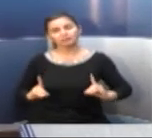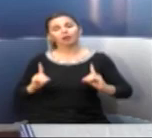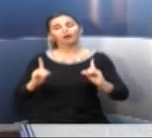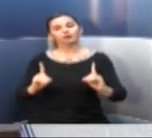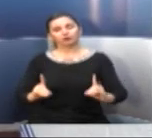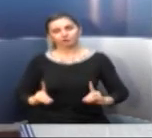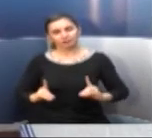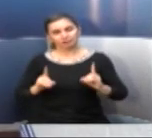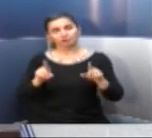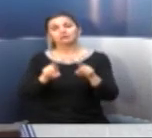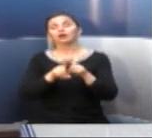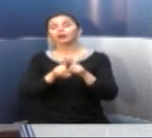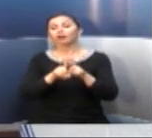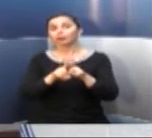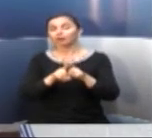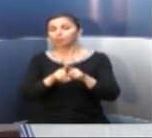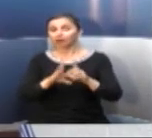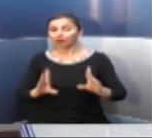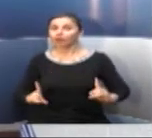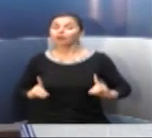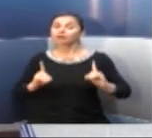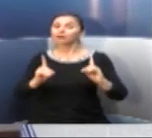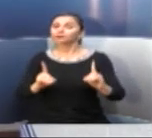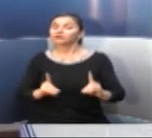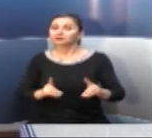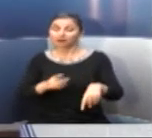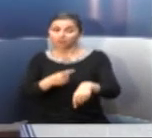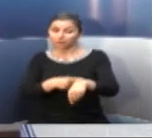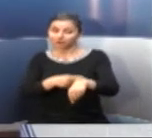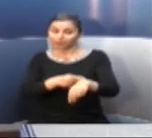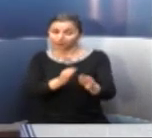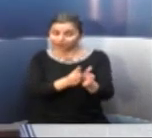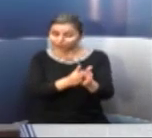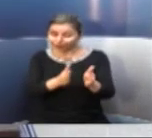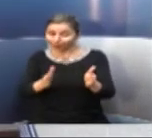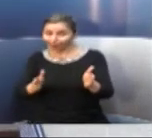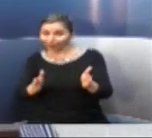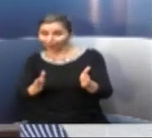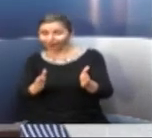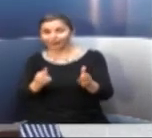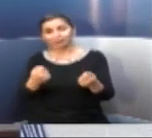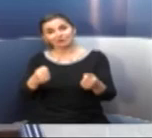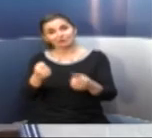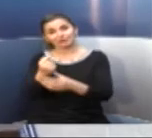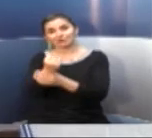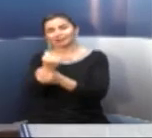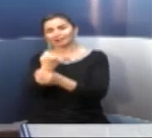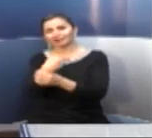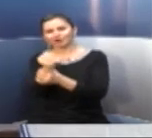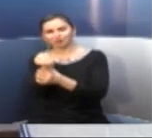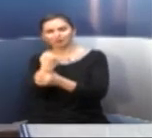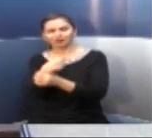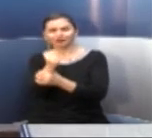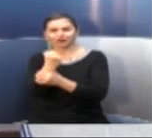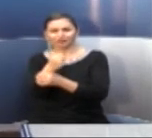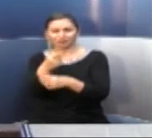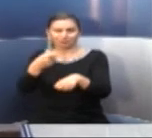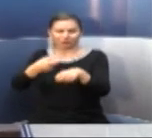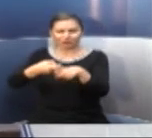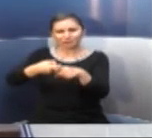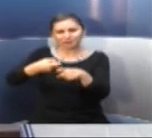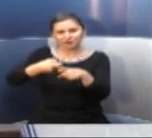temporário, que precisam de fazer uma fisioterapia, que vai ter que pegar a lotação para vir até o centro. Então, todas essas pessoas